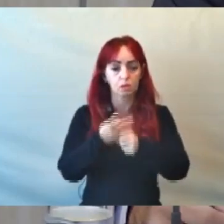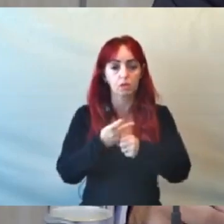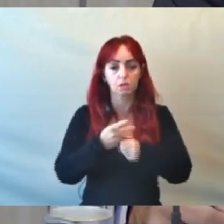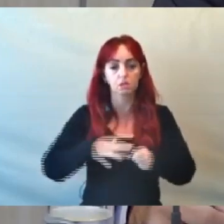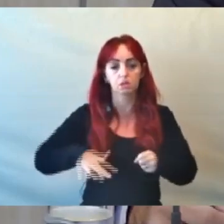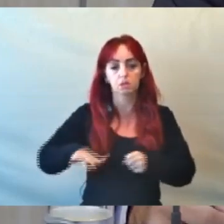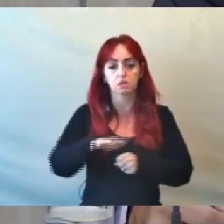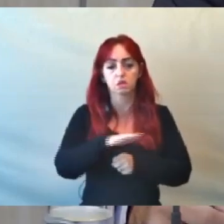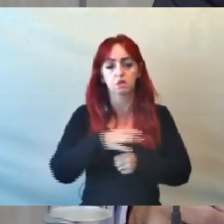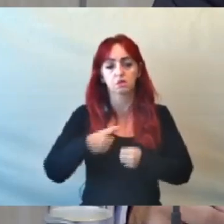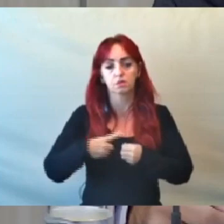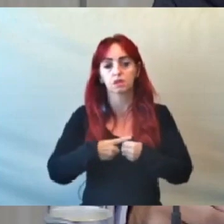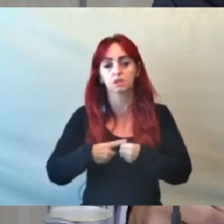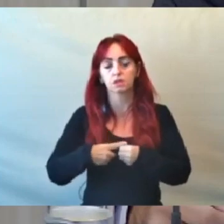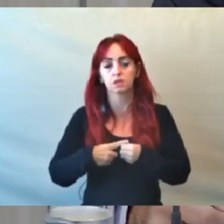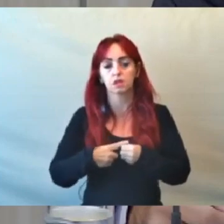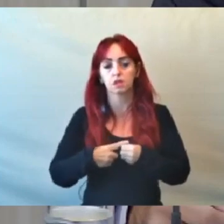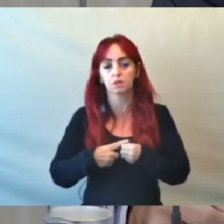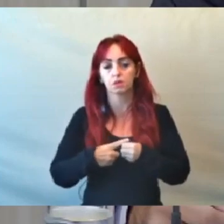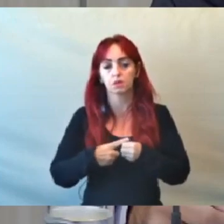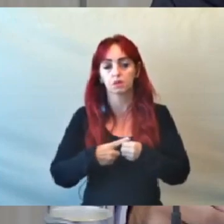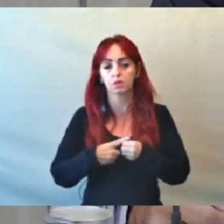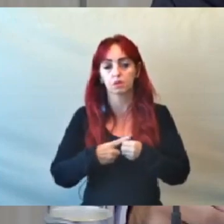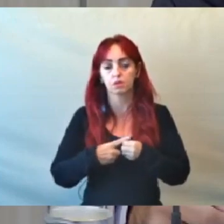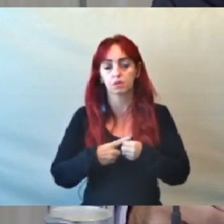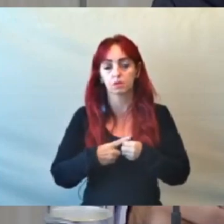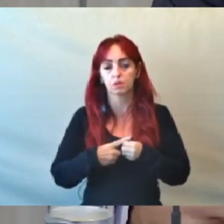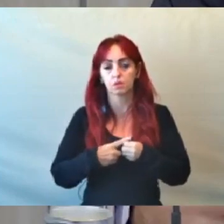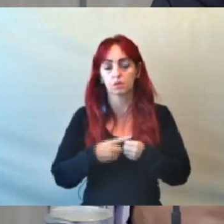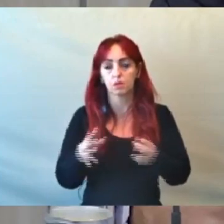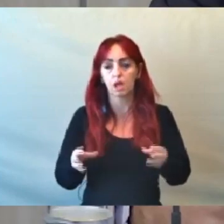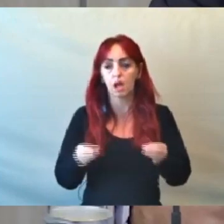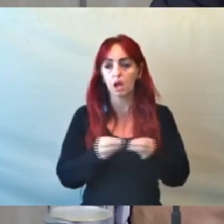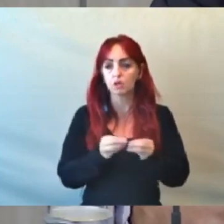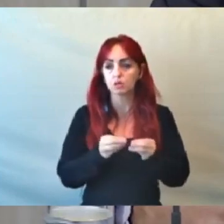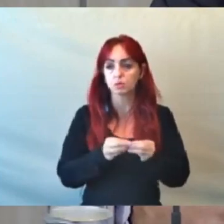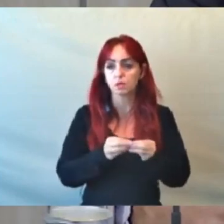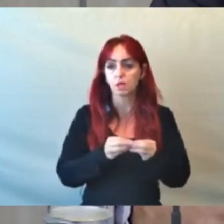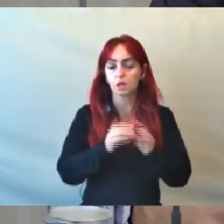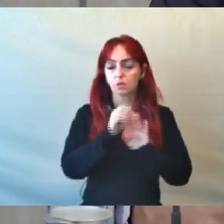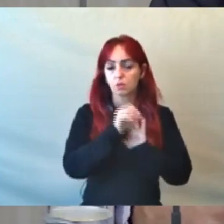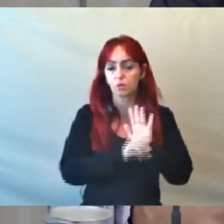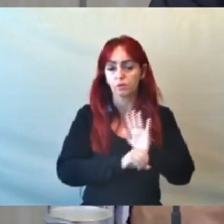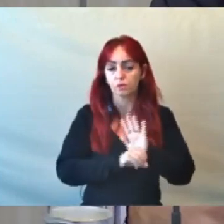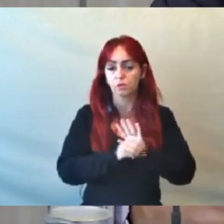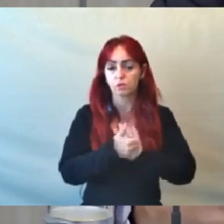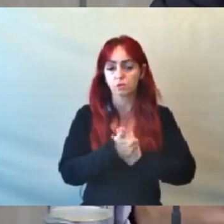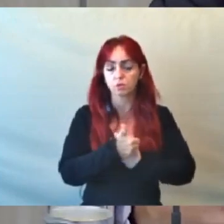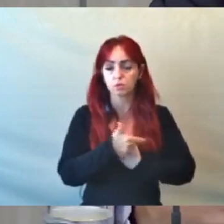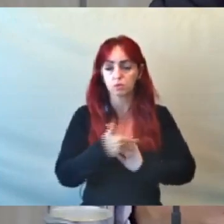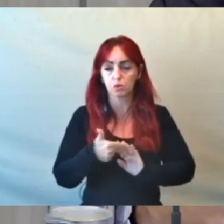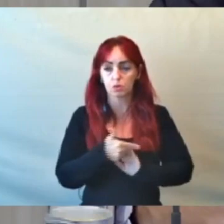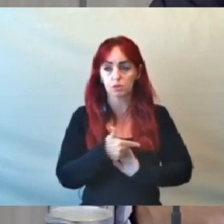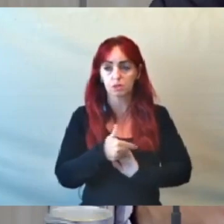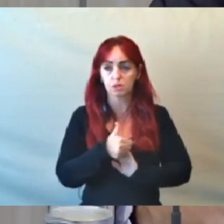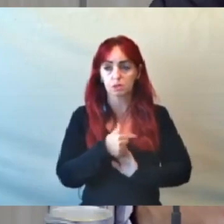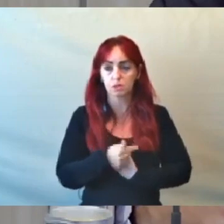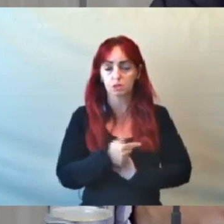requerendo, ajuntada, esse ofício número 1272/2024, requerendo